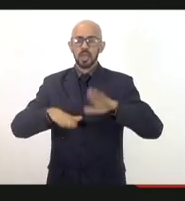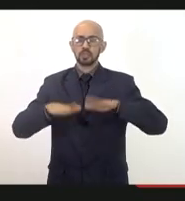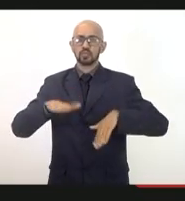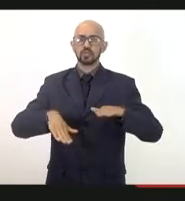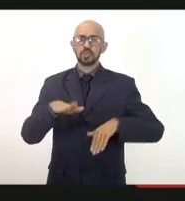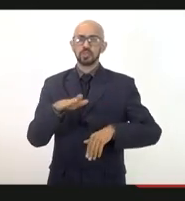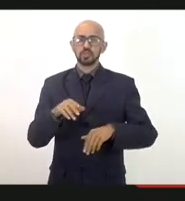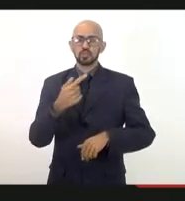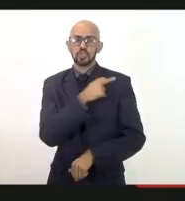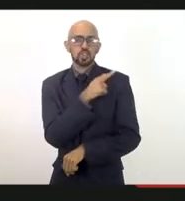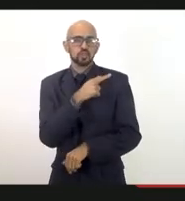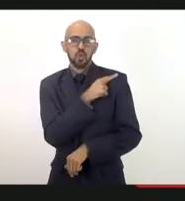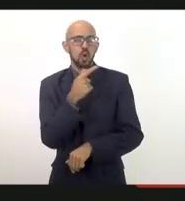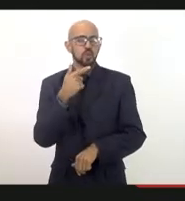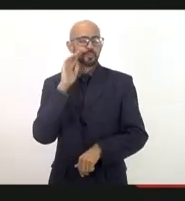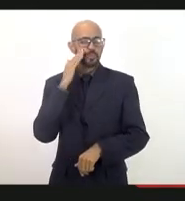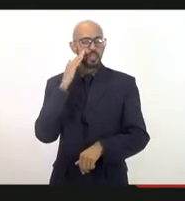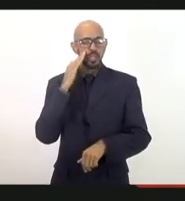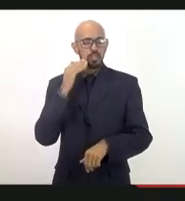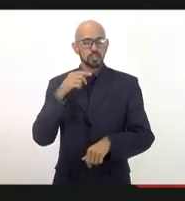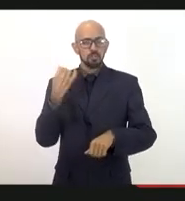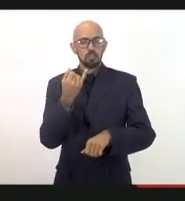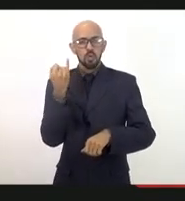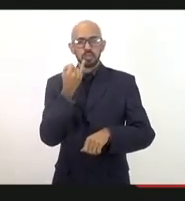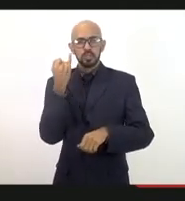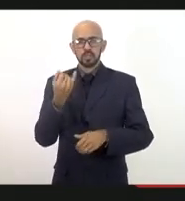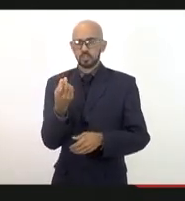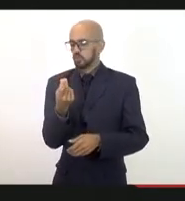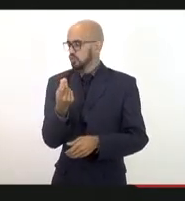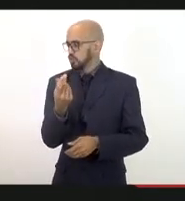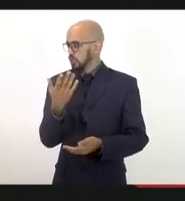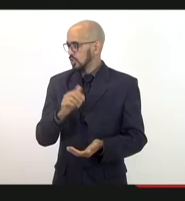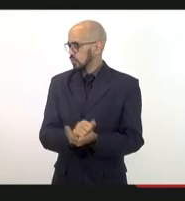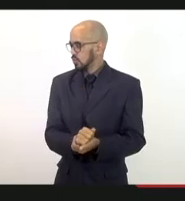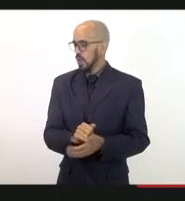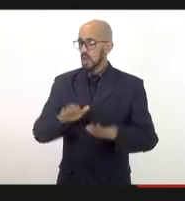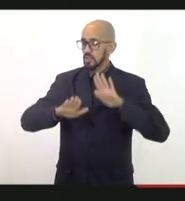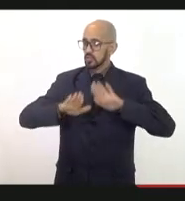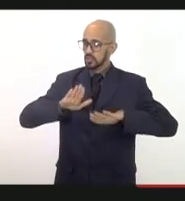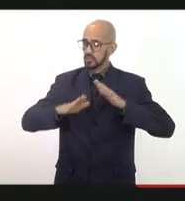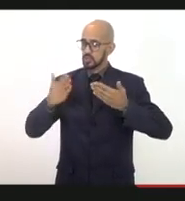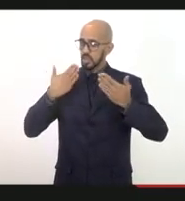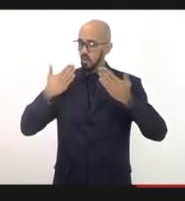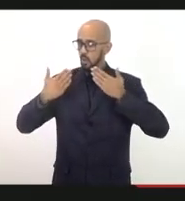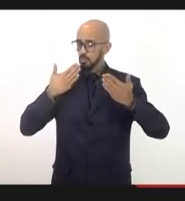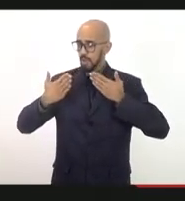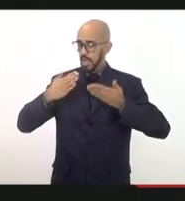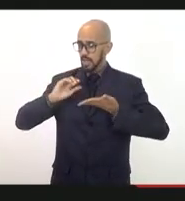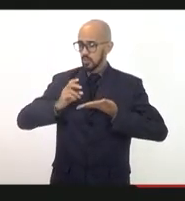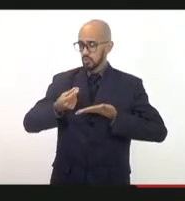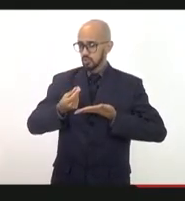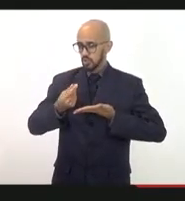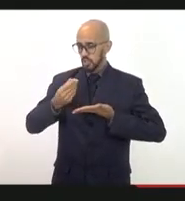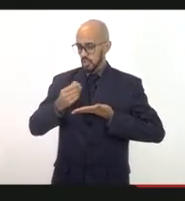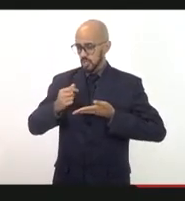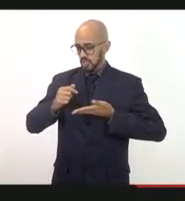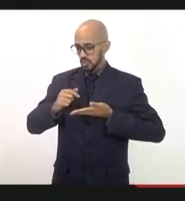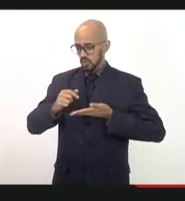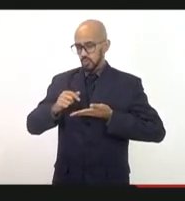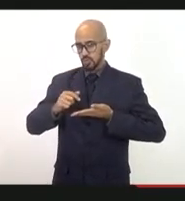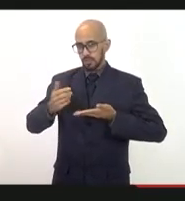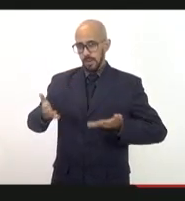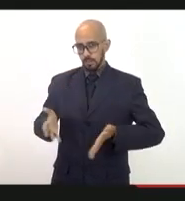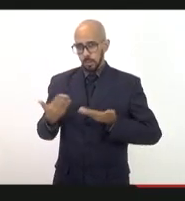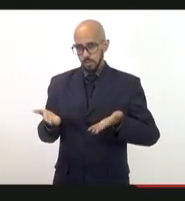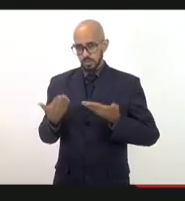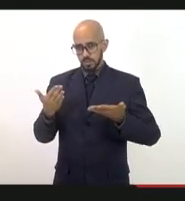não compreende a importância daquele recurso. Às vezes, quando você compara um recurso destinado a uma ação de promoção da